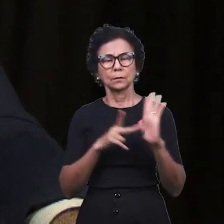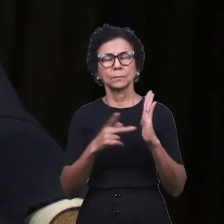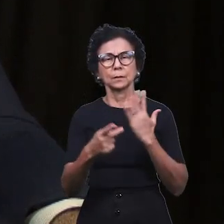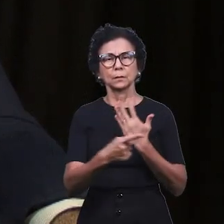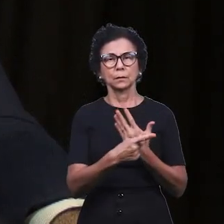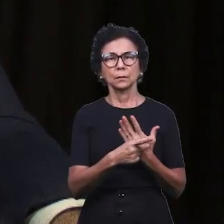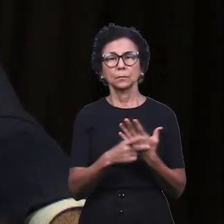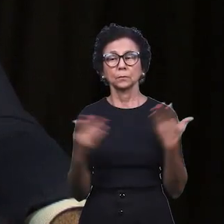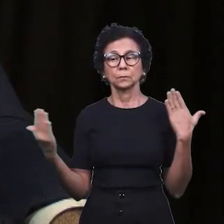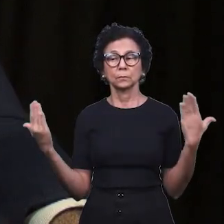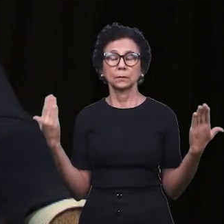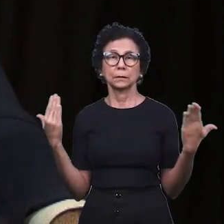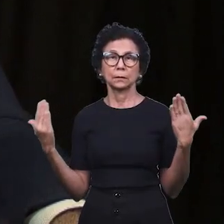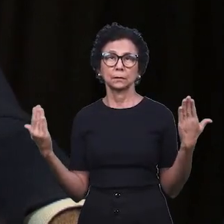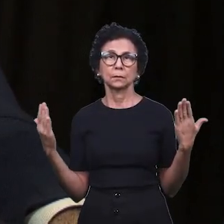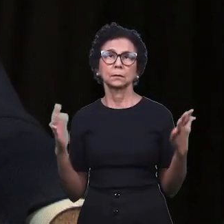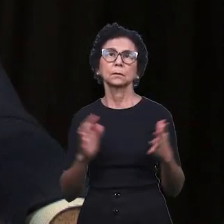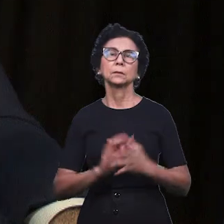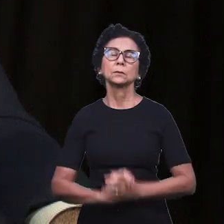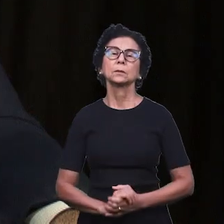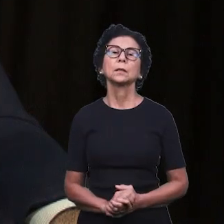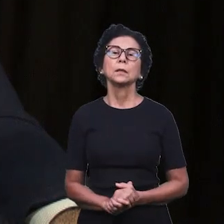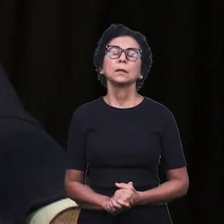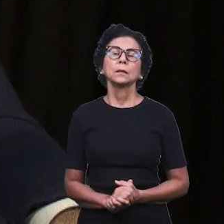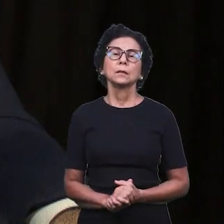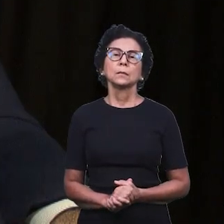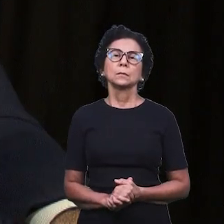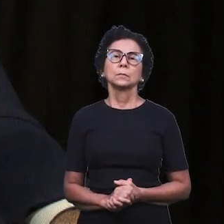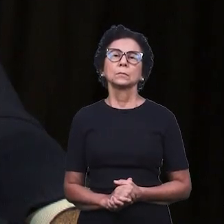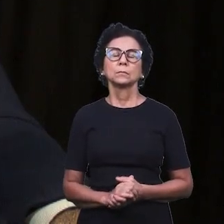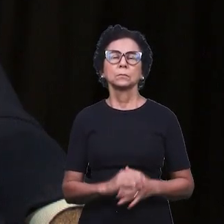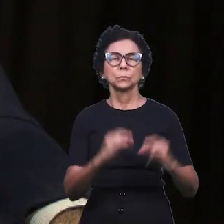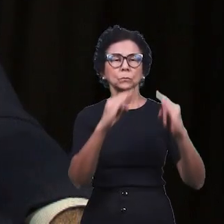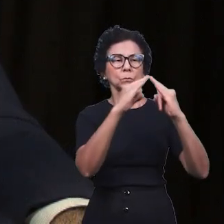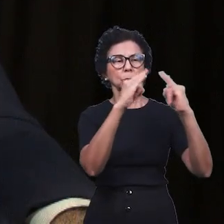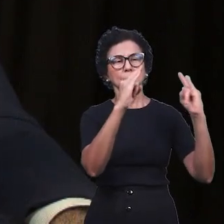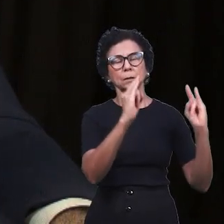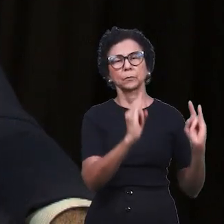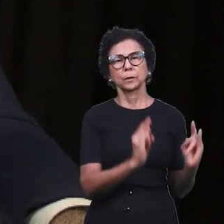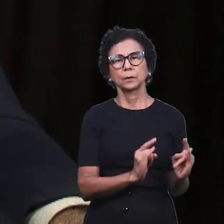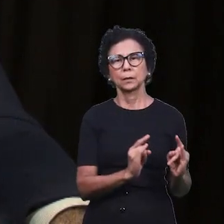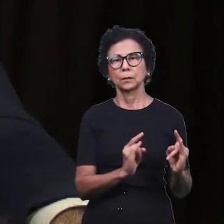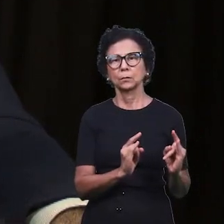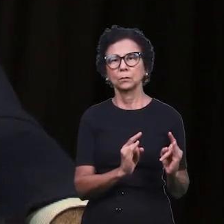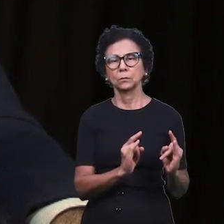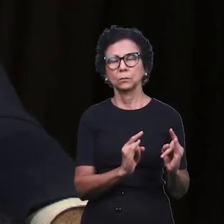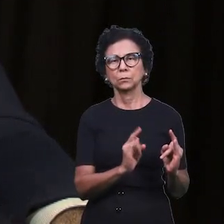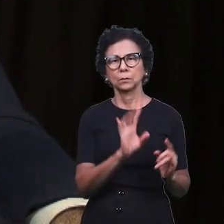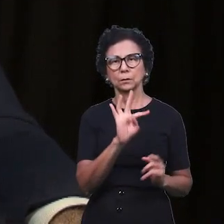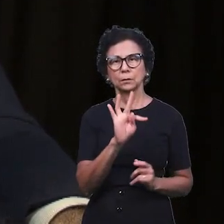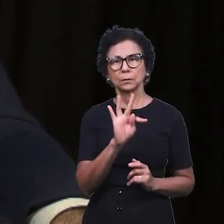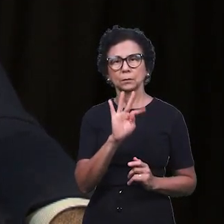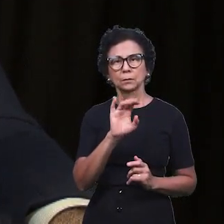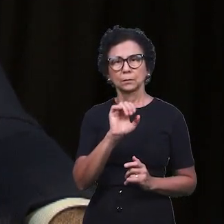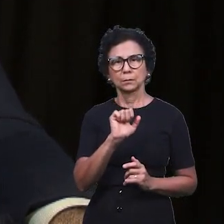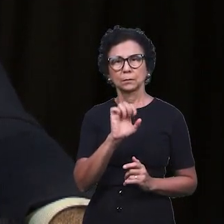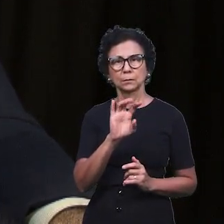uma comparação, uma figura de linguagem, do tabernáculo com a pessoa do Senhor